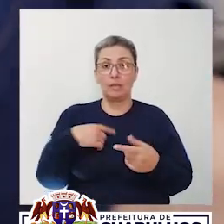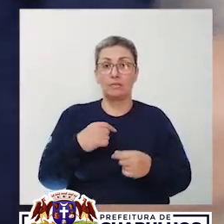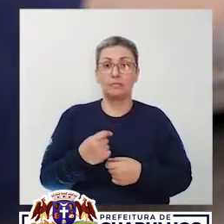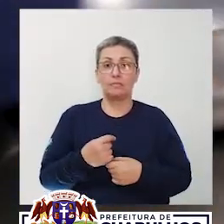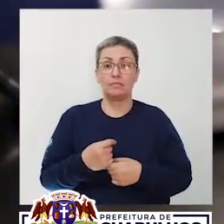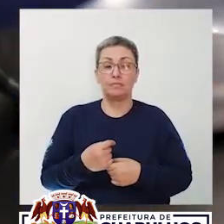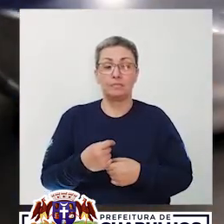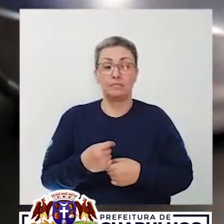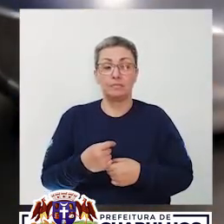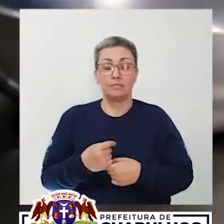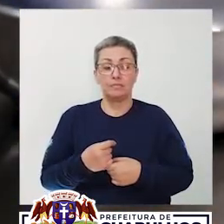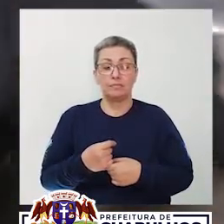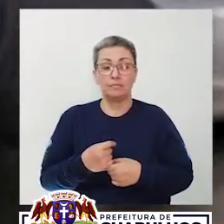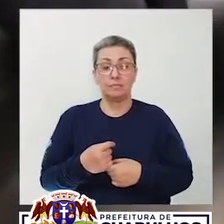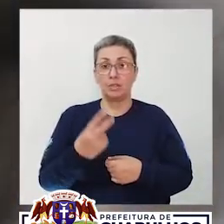Então aqui são